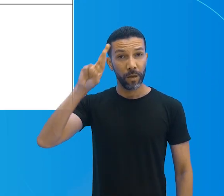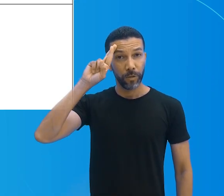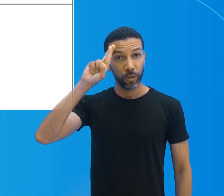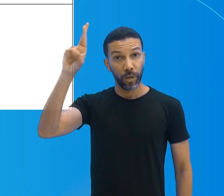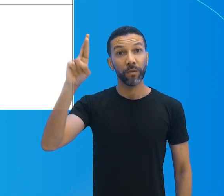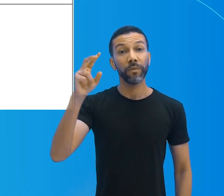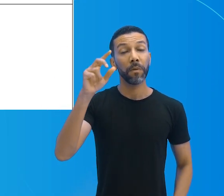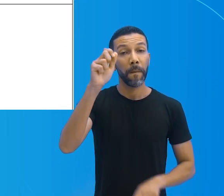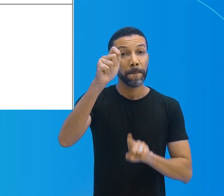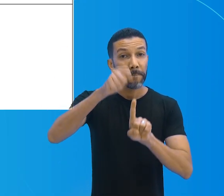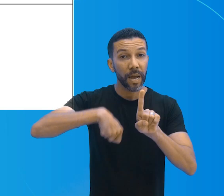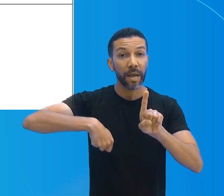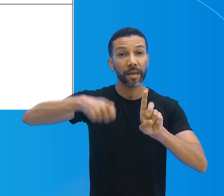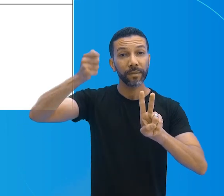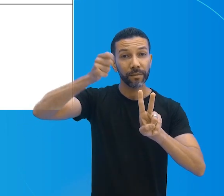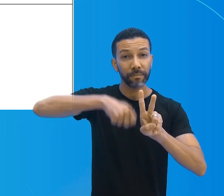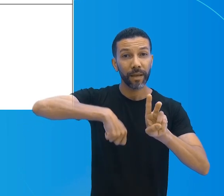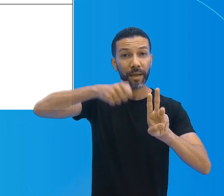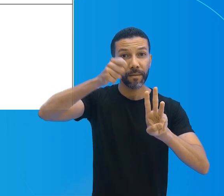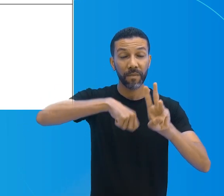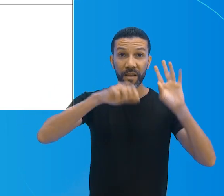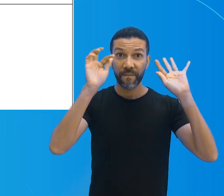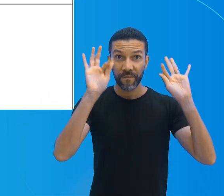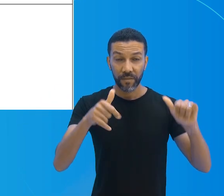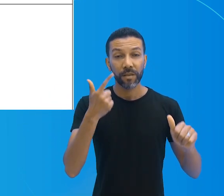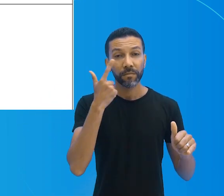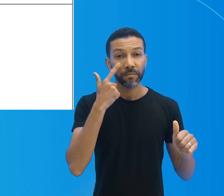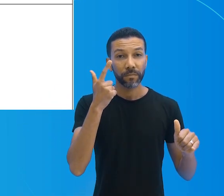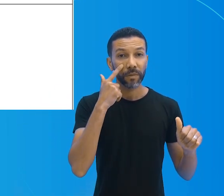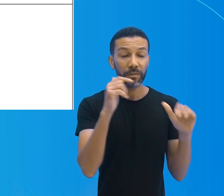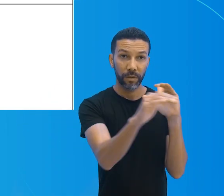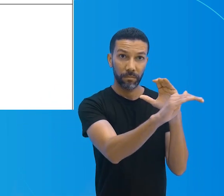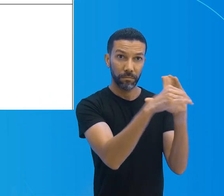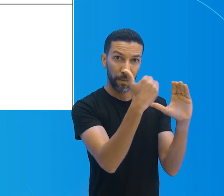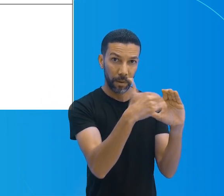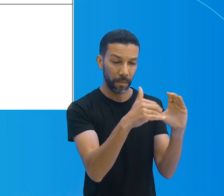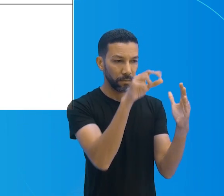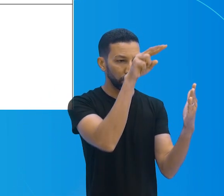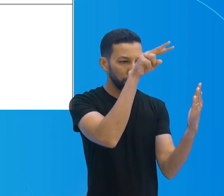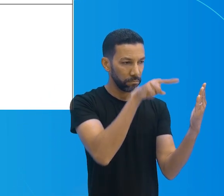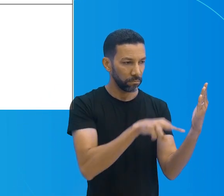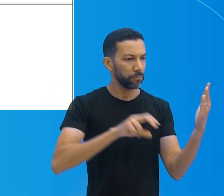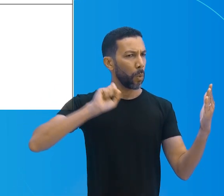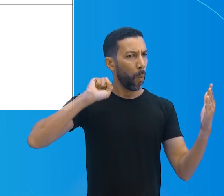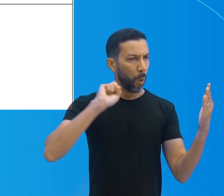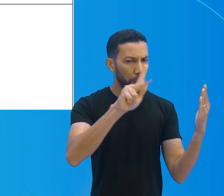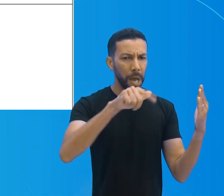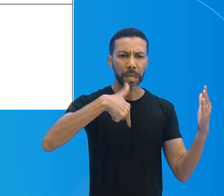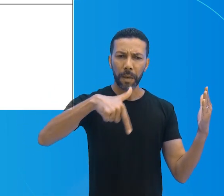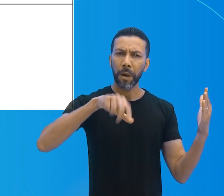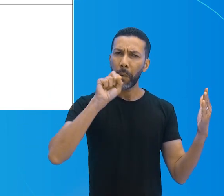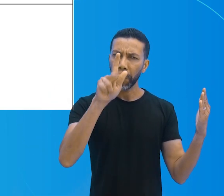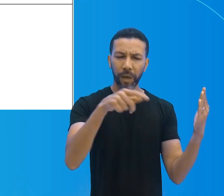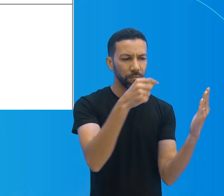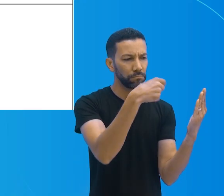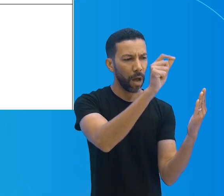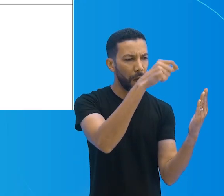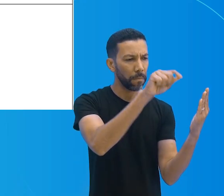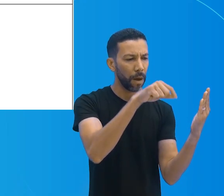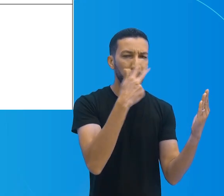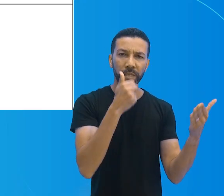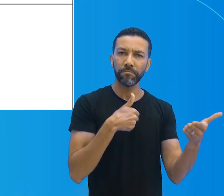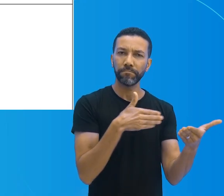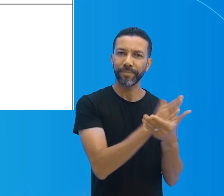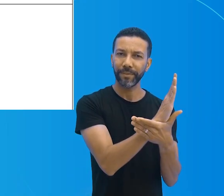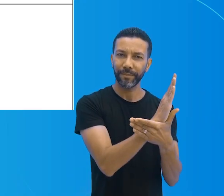as entregas que esse servidor fez ao longo do mês. Então, essa é uma visão geral de como o Polari